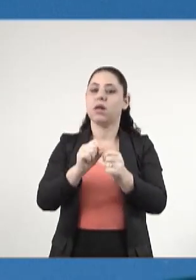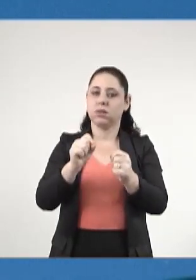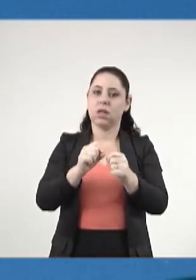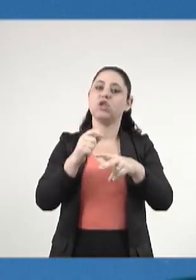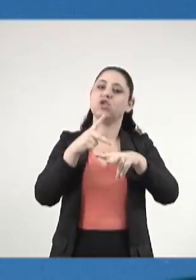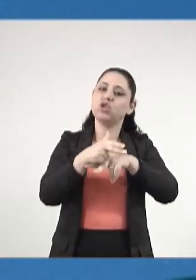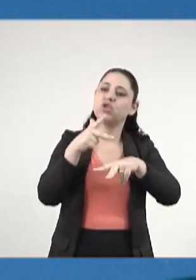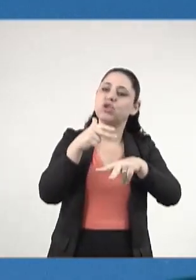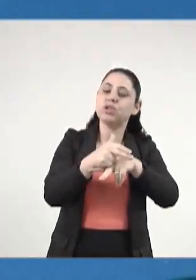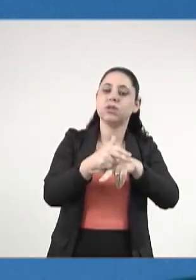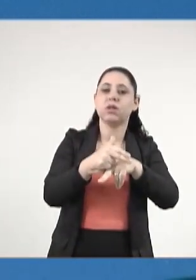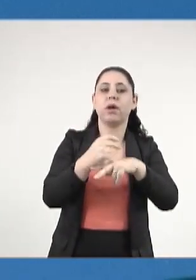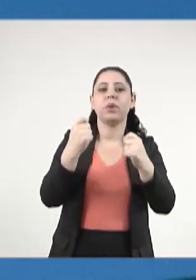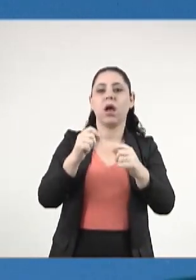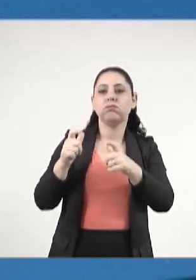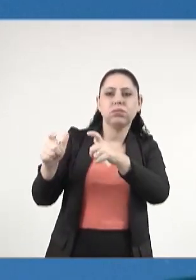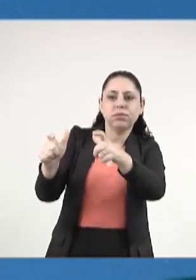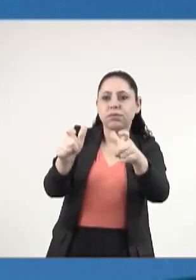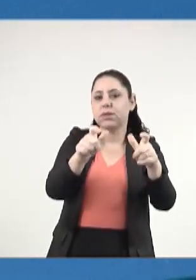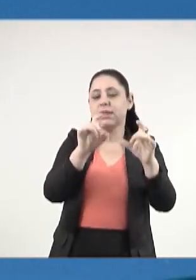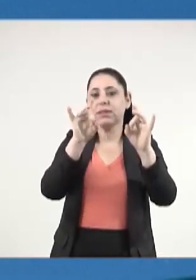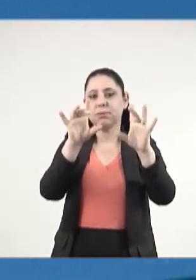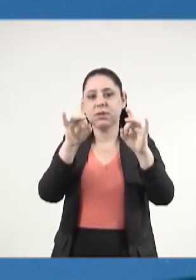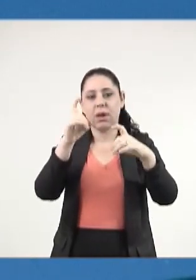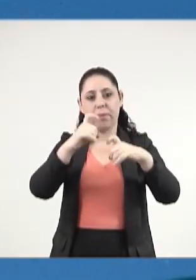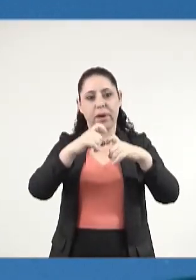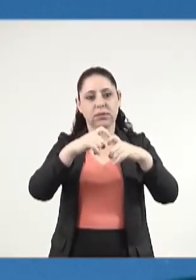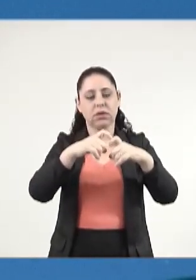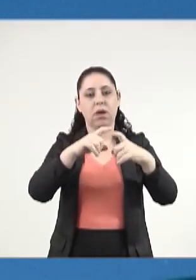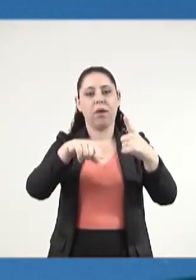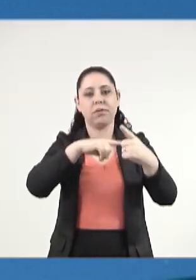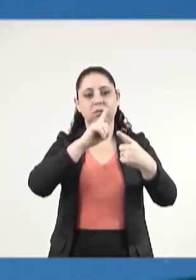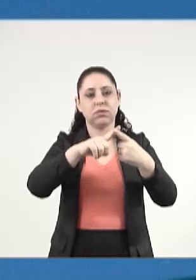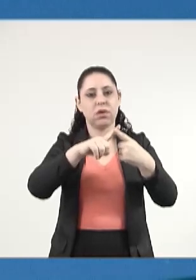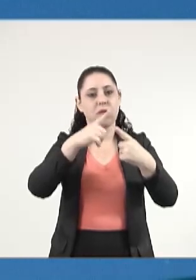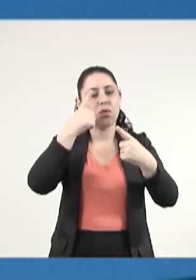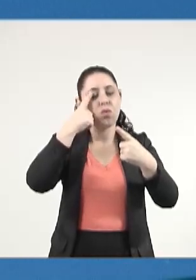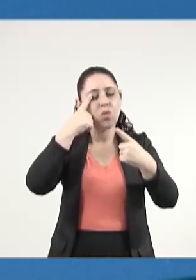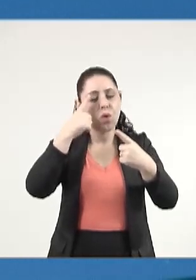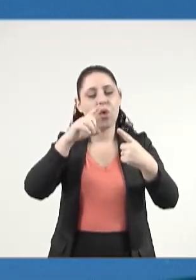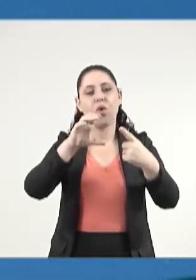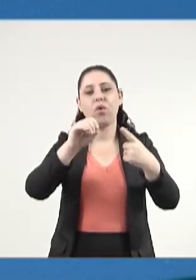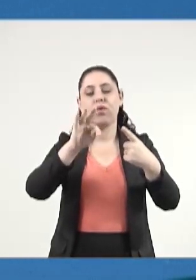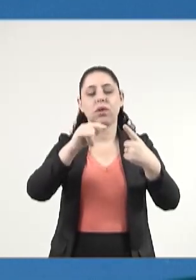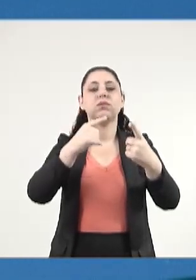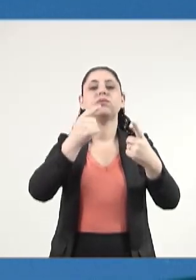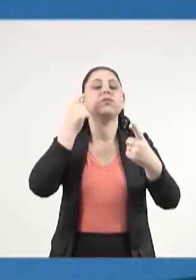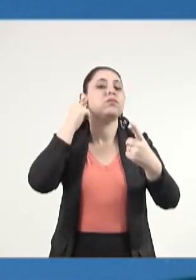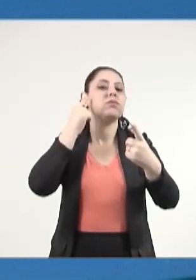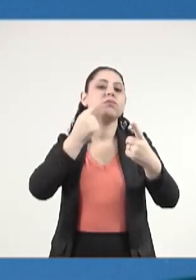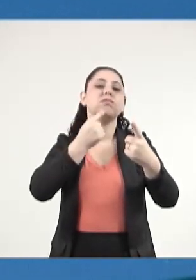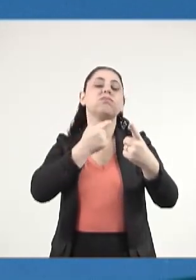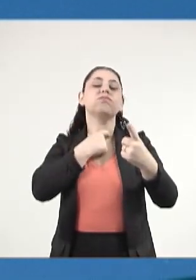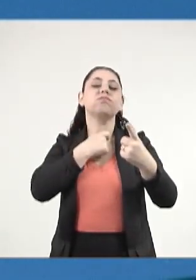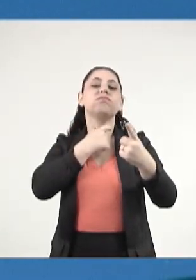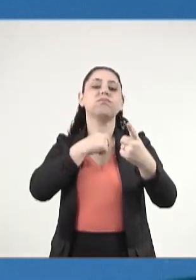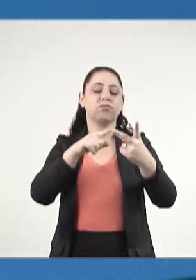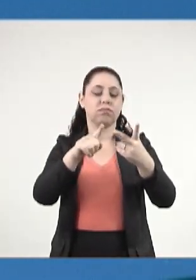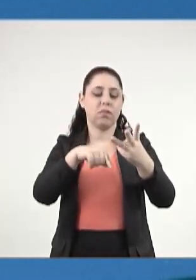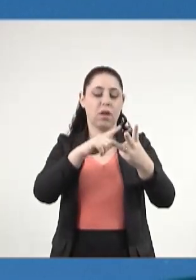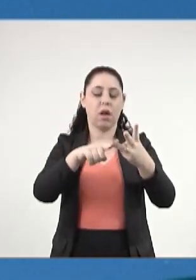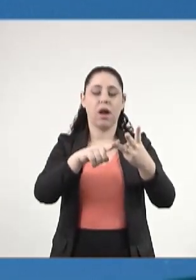de cirurgias eletivas em diversas especialidades, entre elas a oftalmologia, como eu disse, otorrinolaringologia, cirurgia